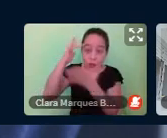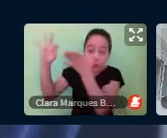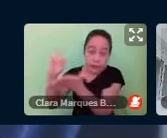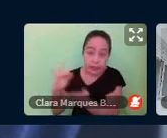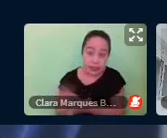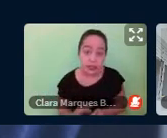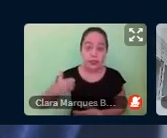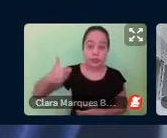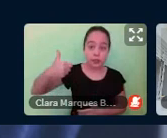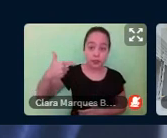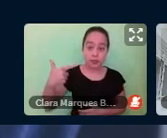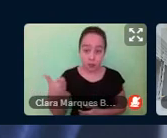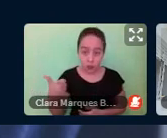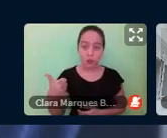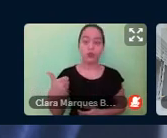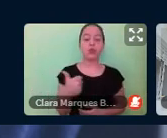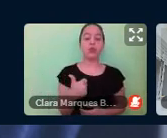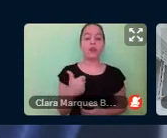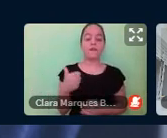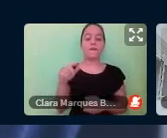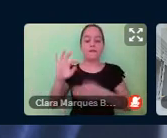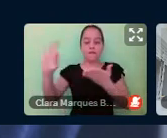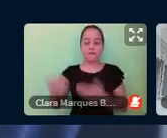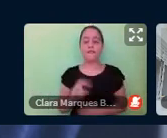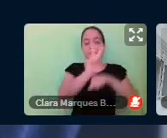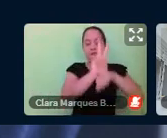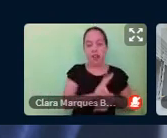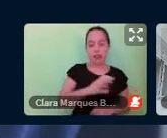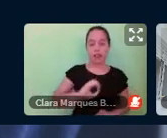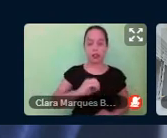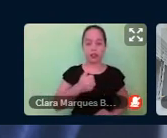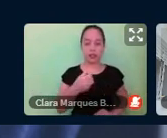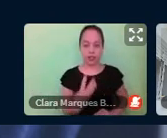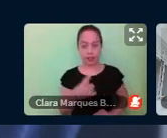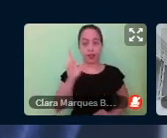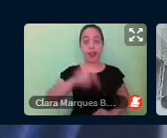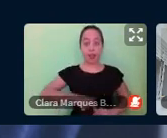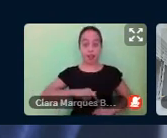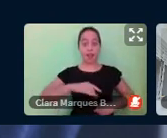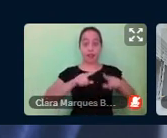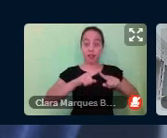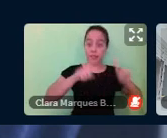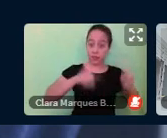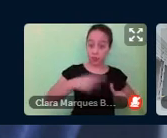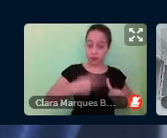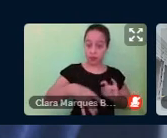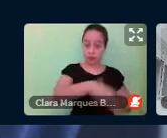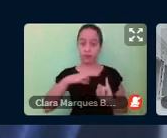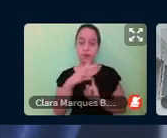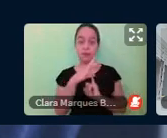121. E o código de vaga, 013, que é vaga destinadas aos servidores do IFES,